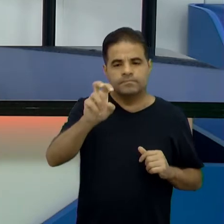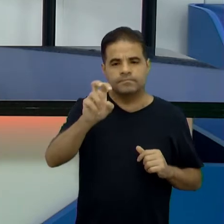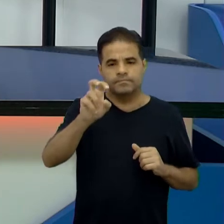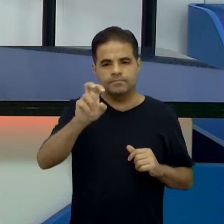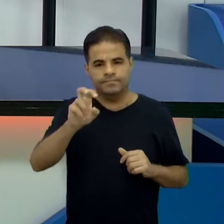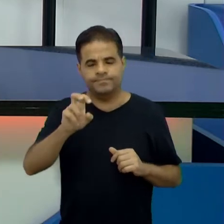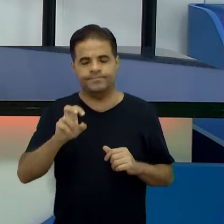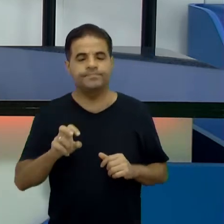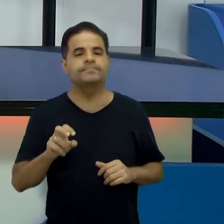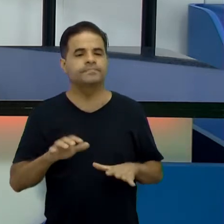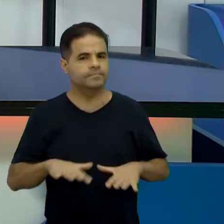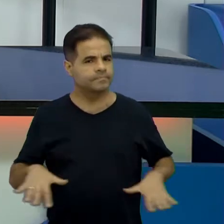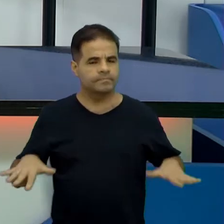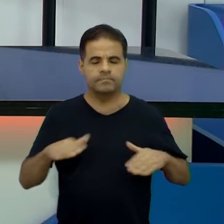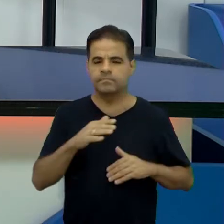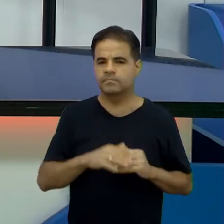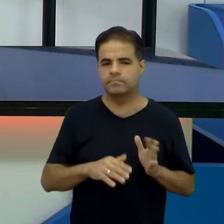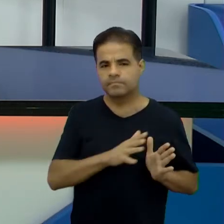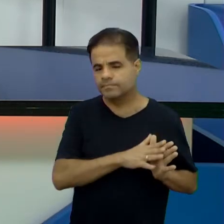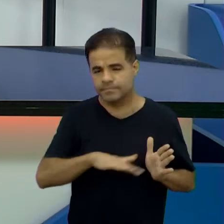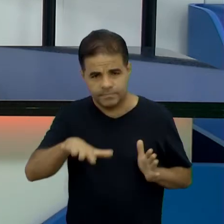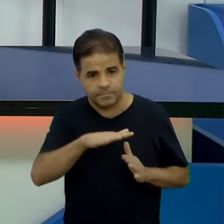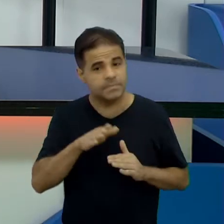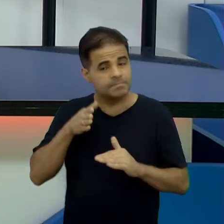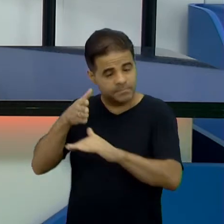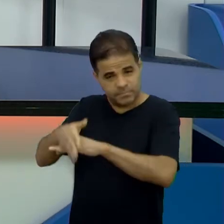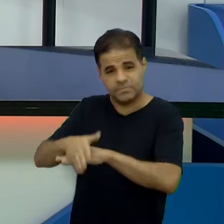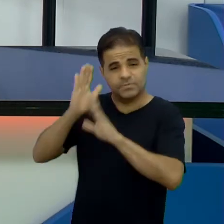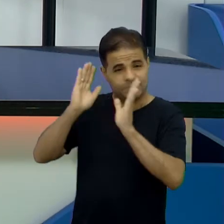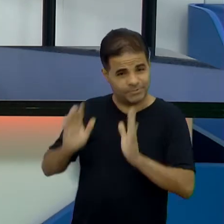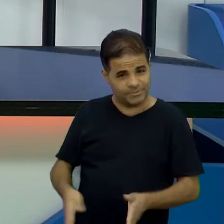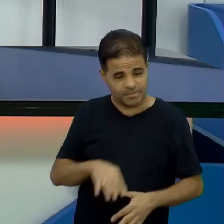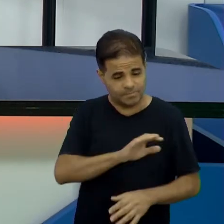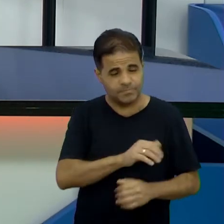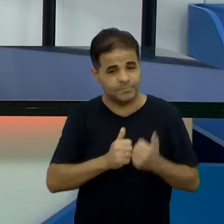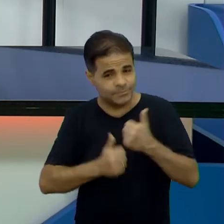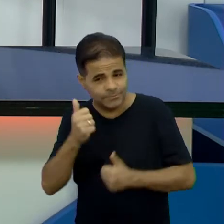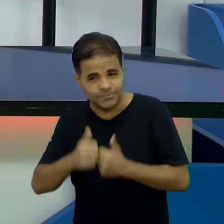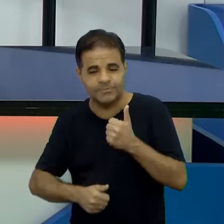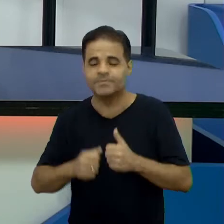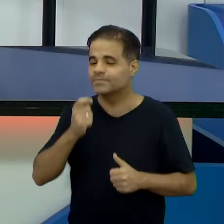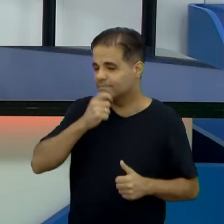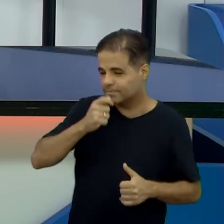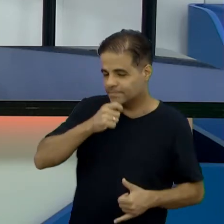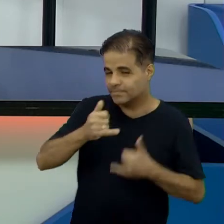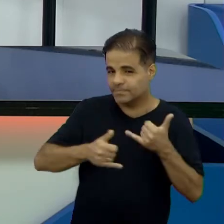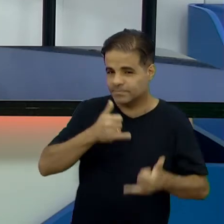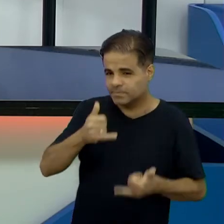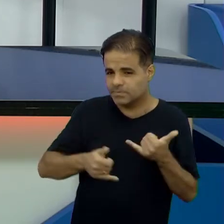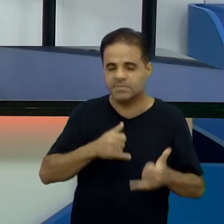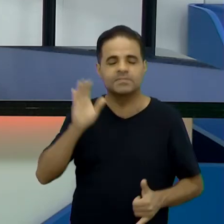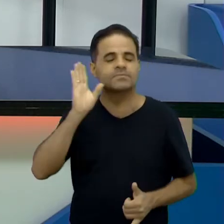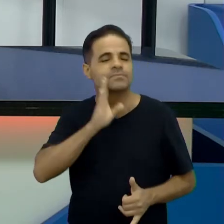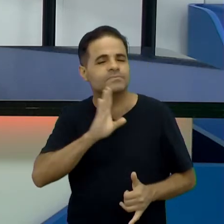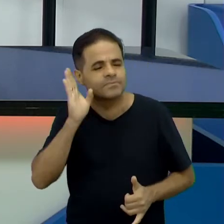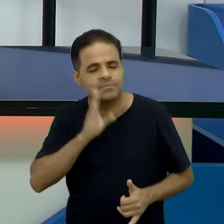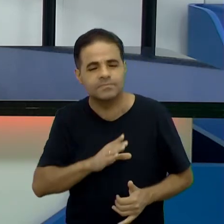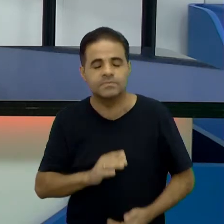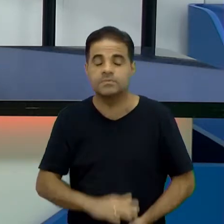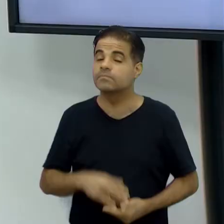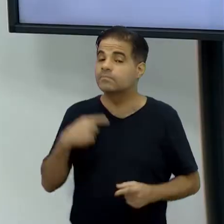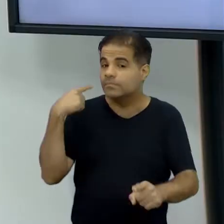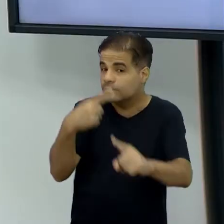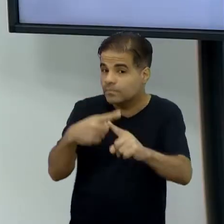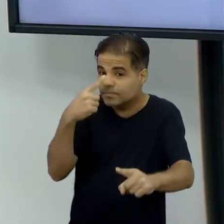a oportunidade de participar aí, de jogar, de se divertir, porque muito bacana. Por